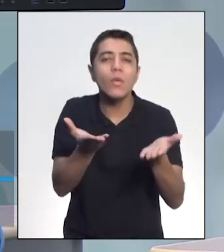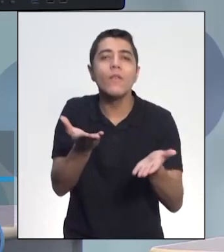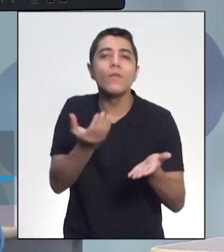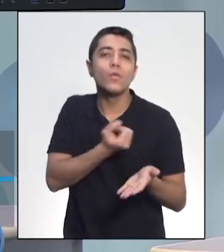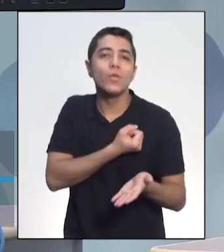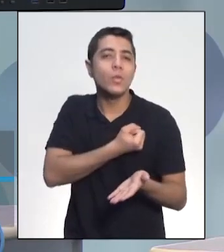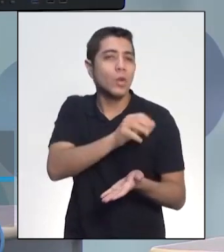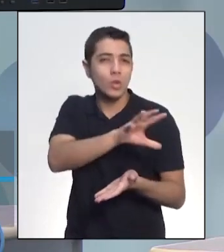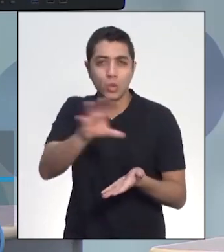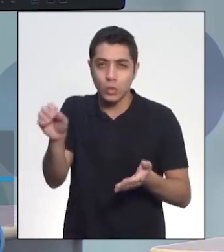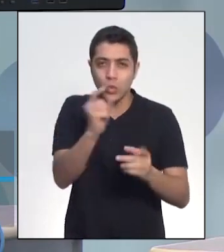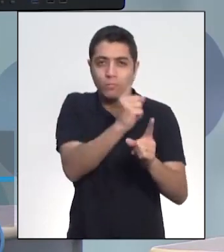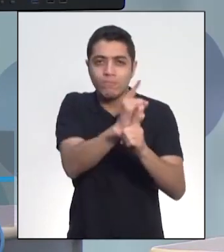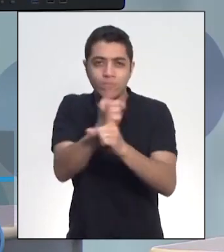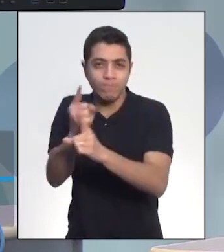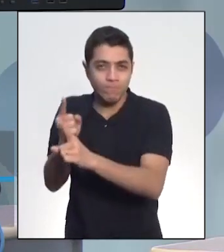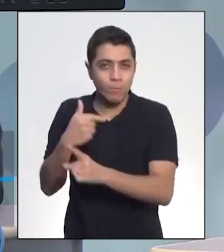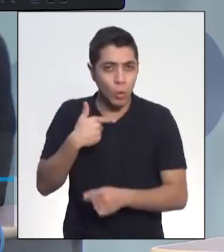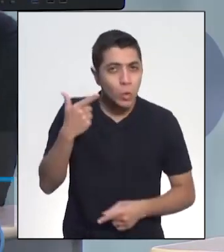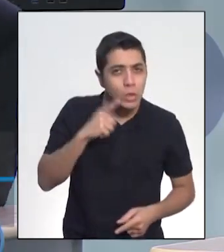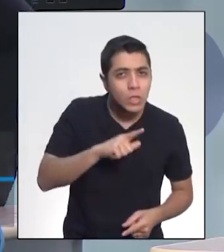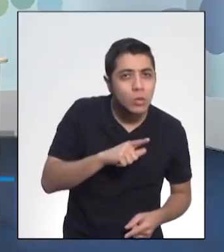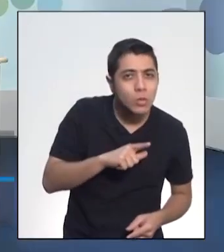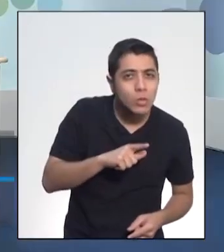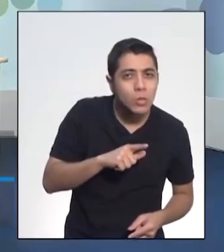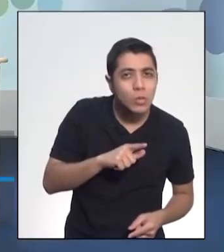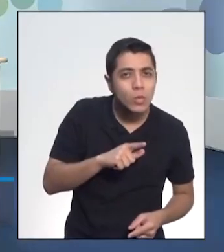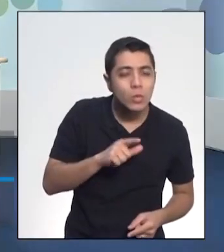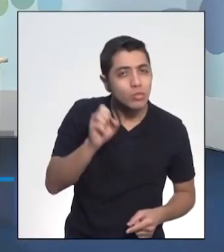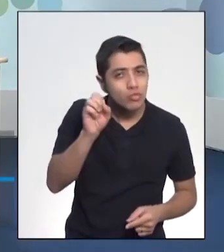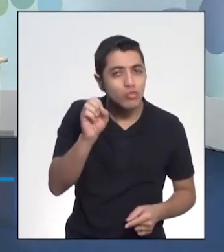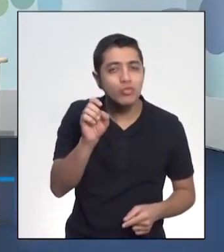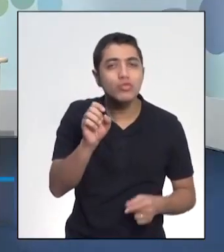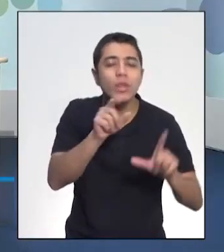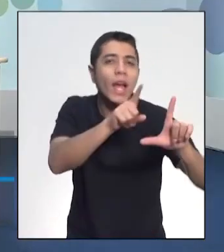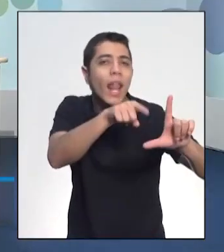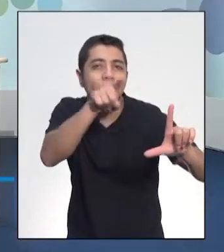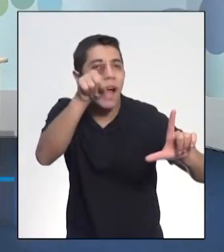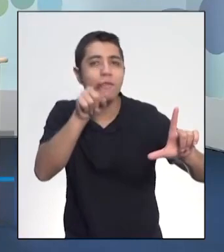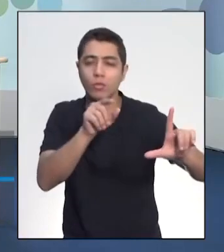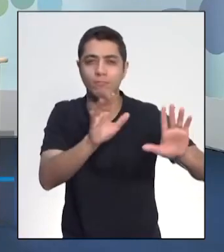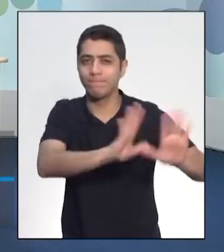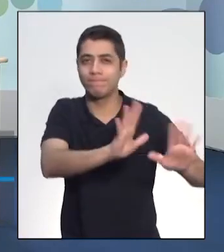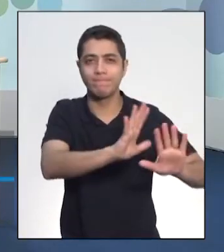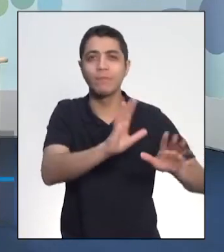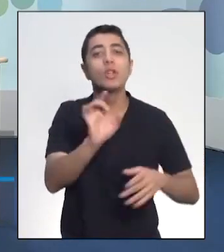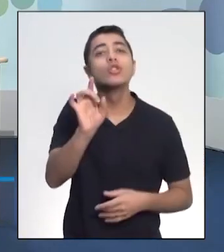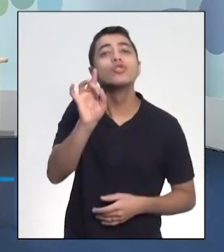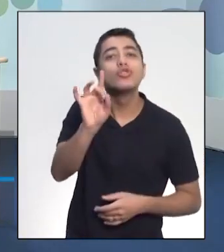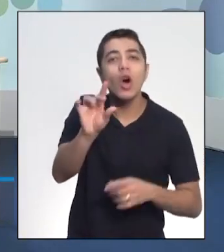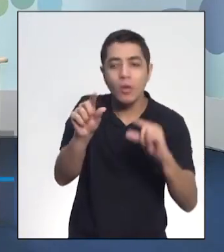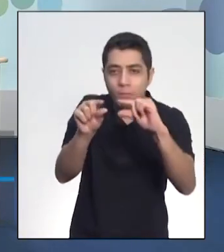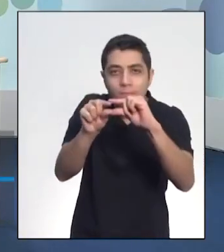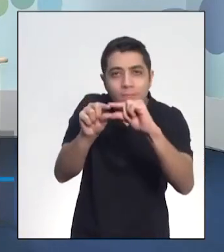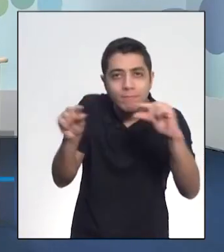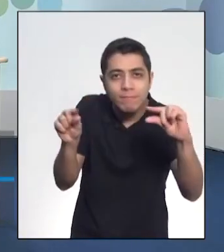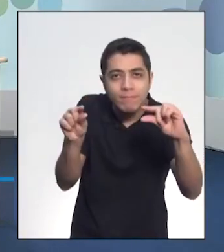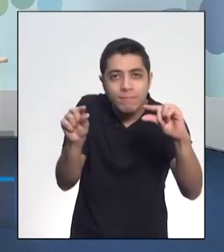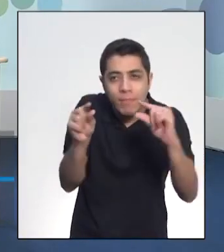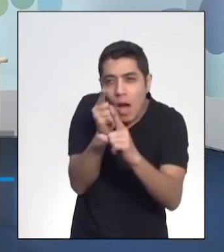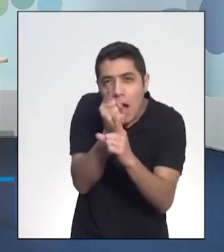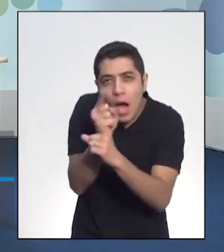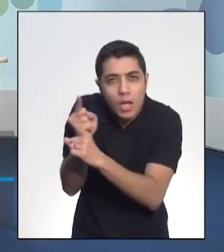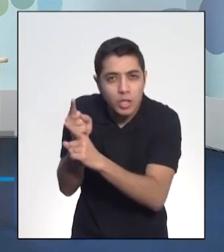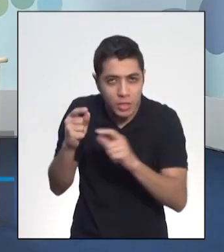um jeito? Tem. Então, eu queria que vocês viessem aqui comigo, por favor, para eu mostrar como que a gente descobre. Ah, não, antes, vamos